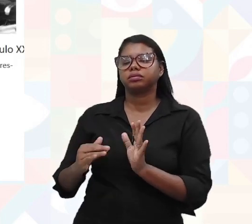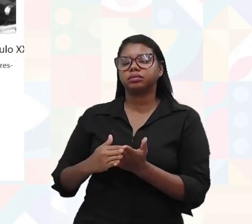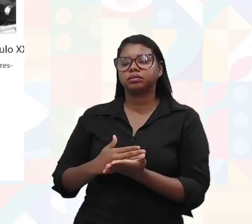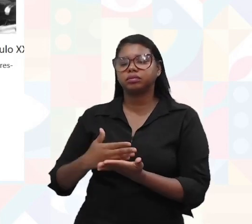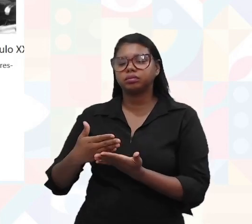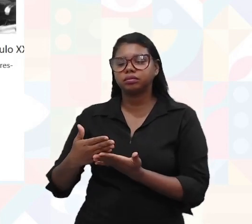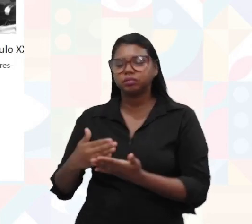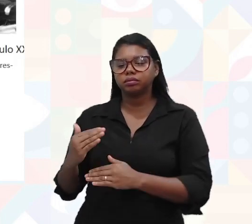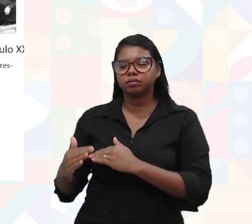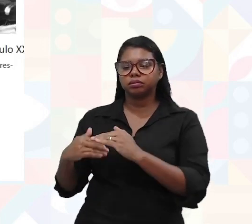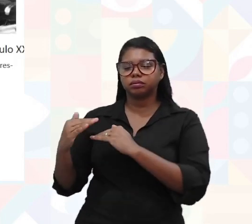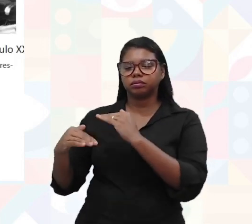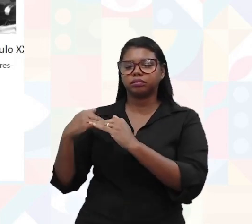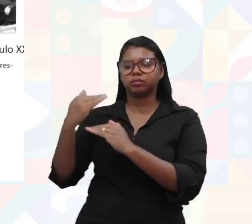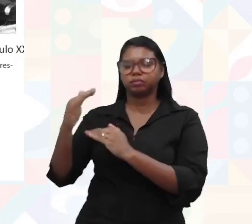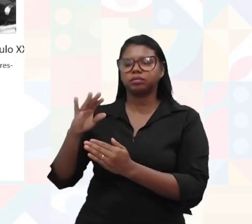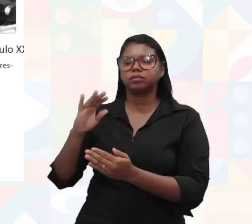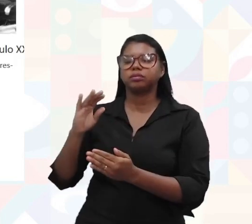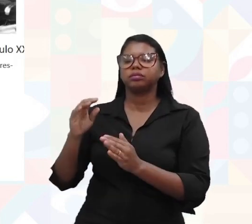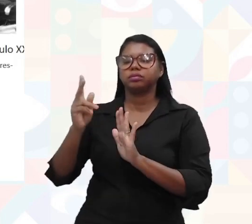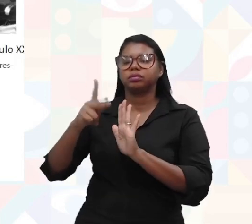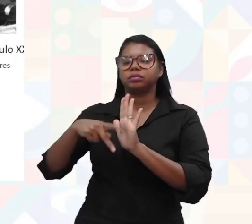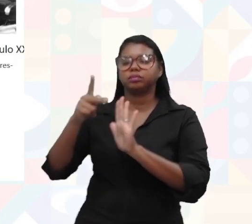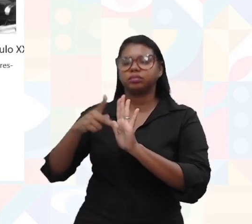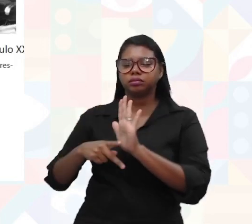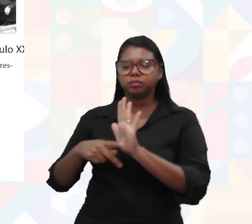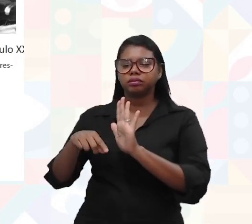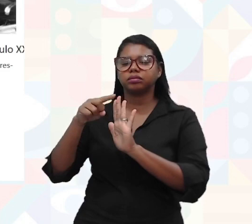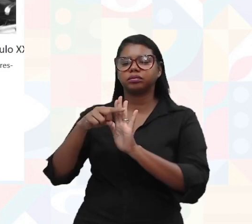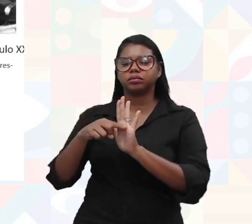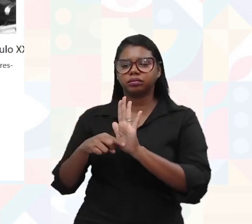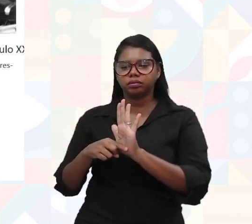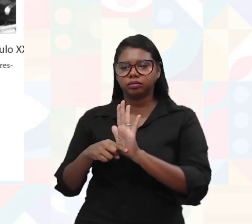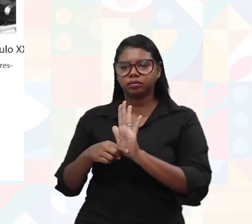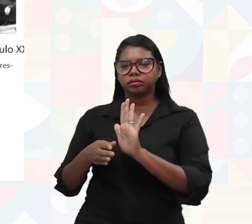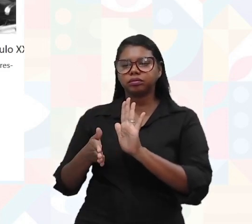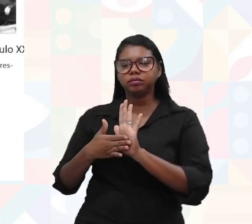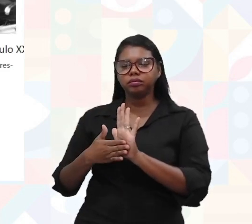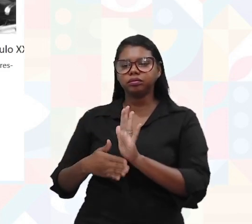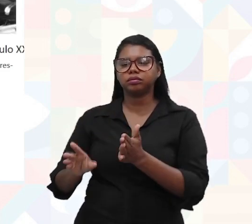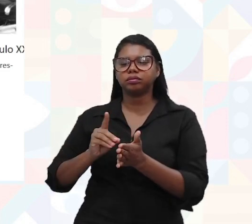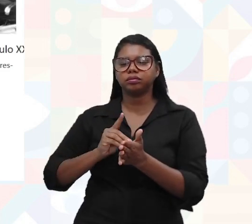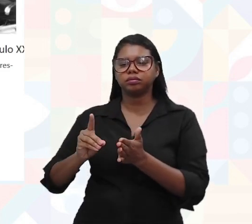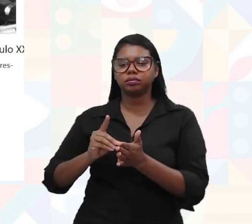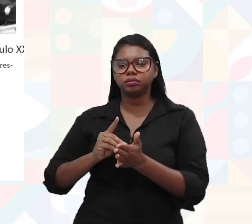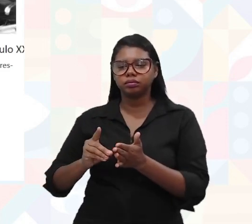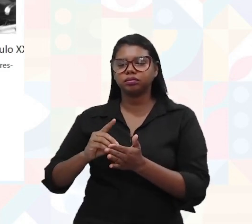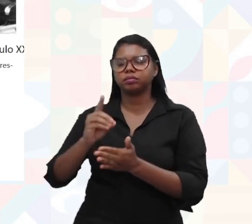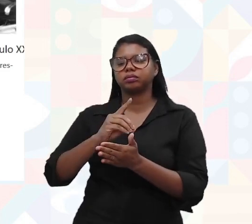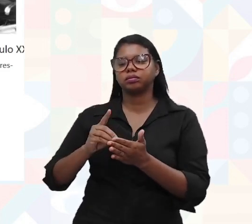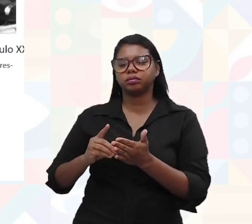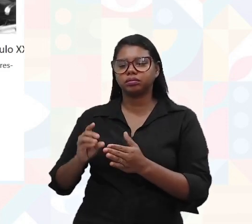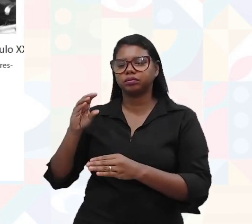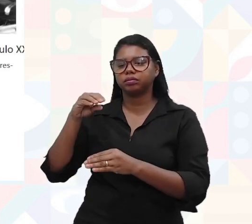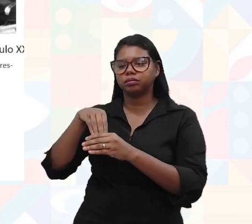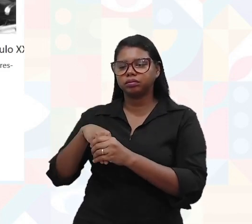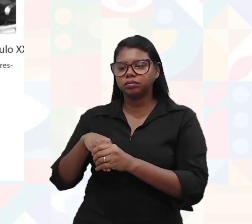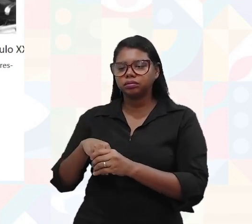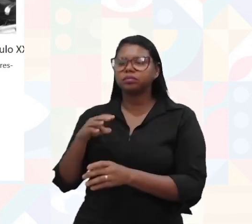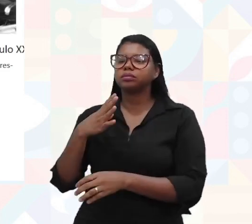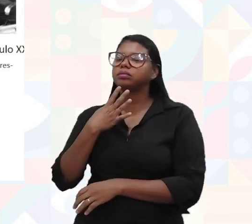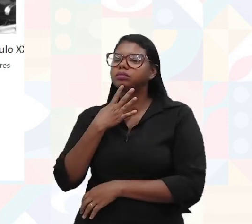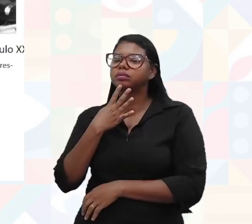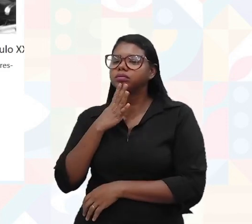início o desenvolvimento de projetos, né? A palavra design já vem sendo usada com esse sentido